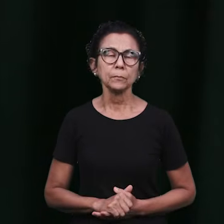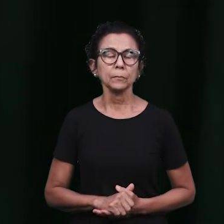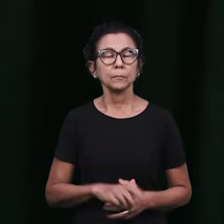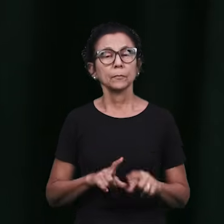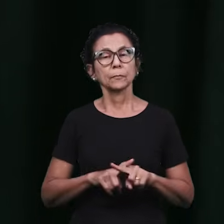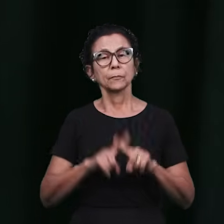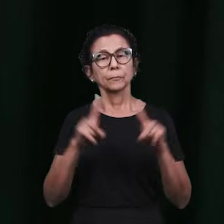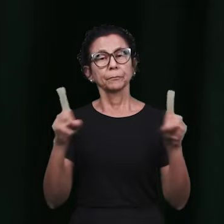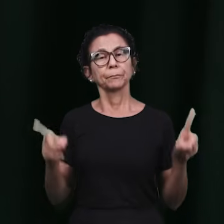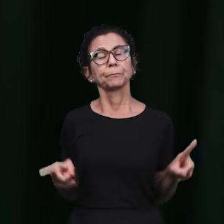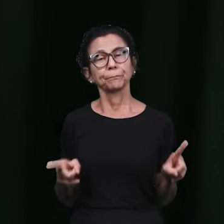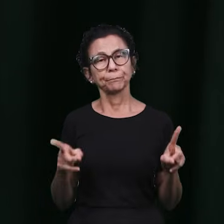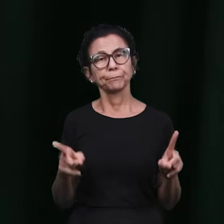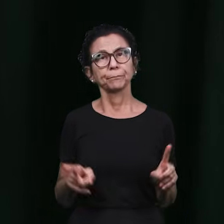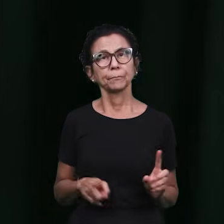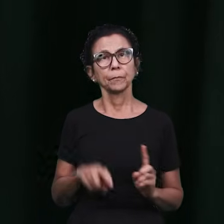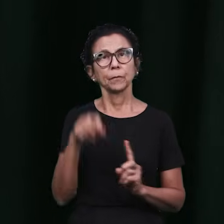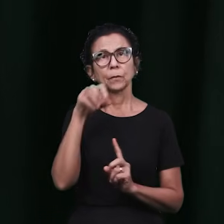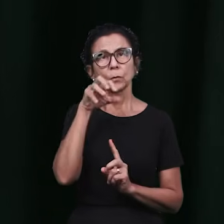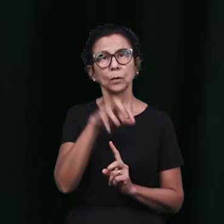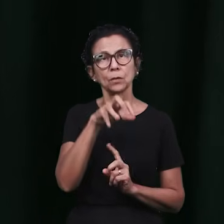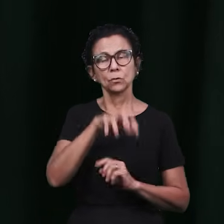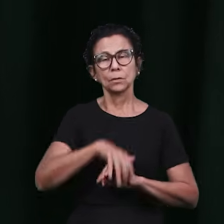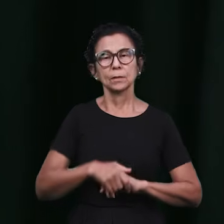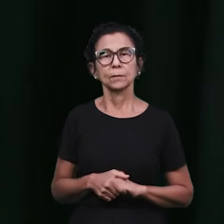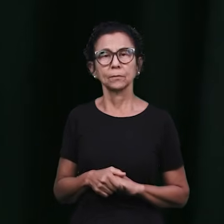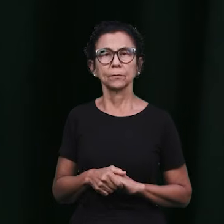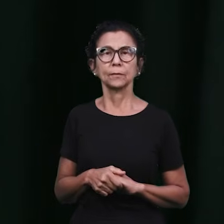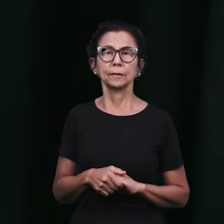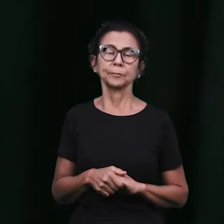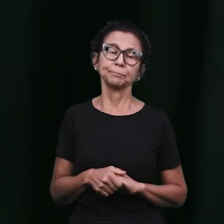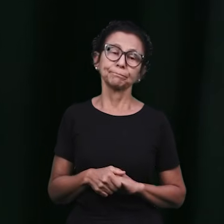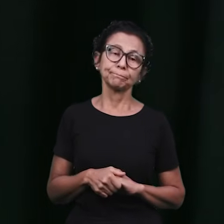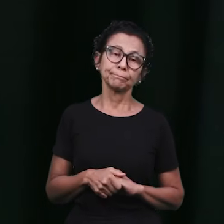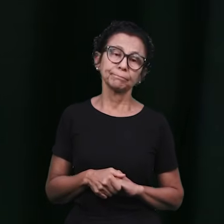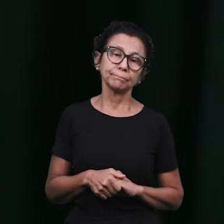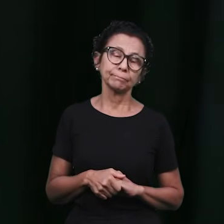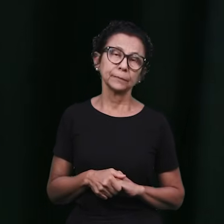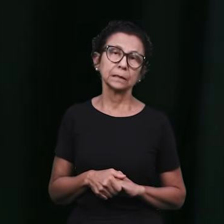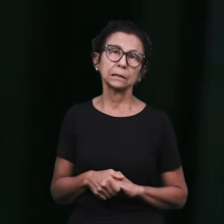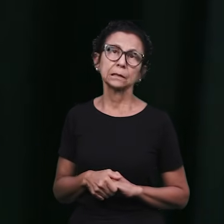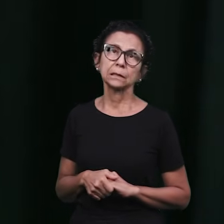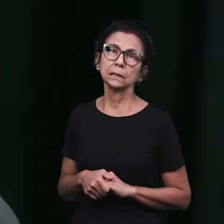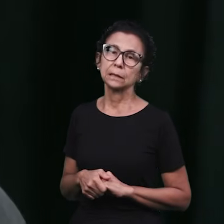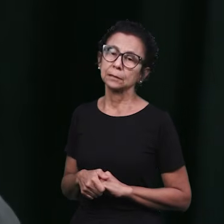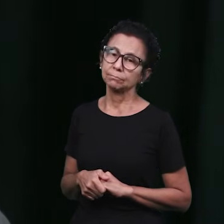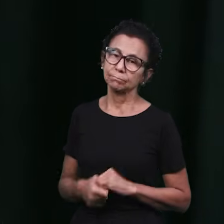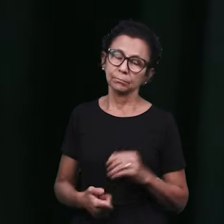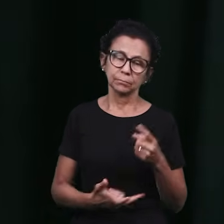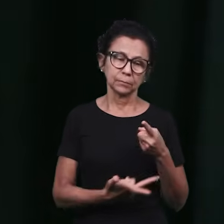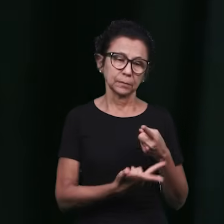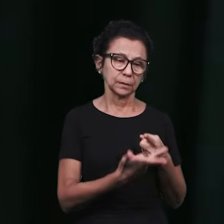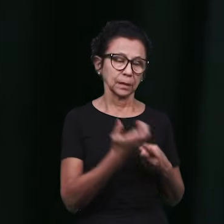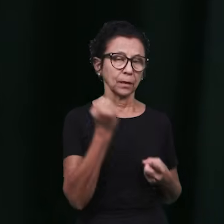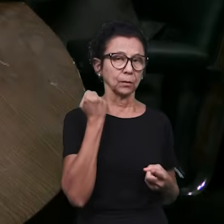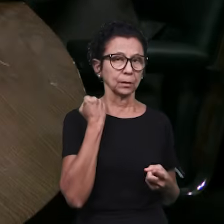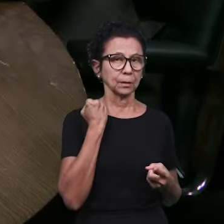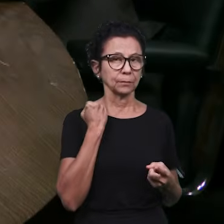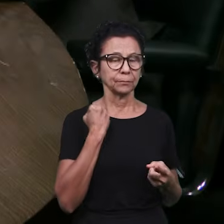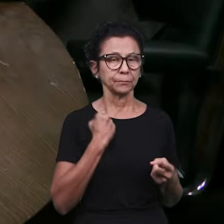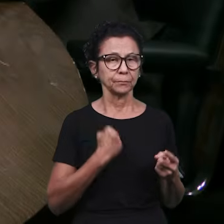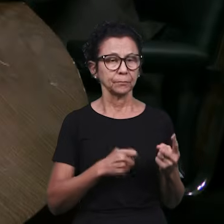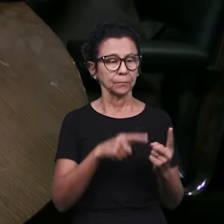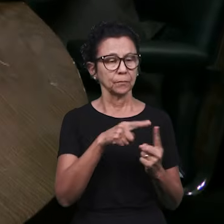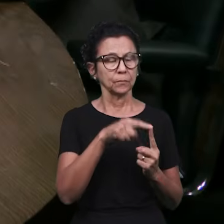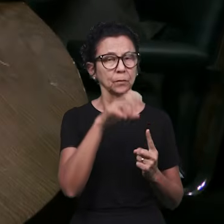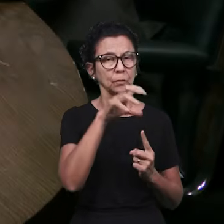infelizmente Josafá não atendeu, porque Acabe não atendeu, e veio a derrota sobre eles. Esse